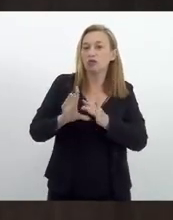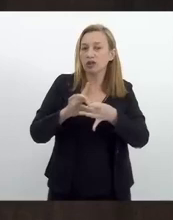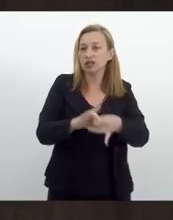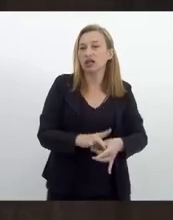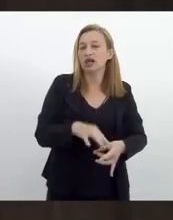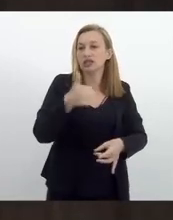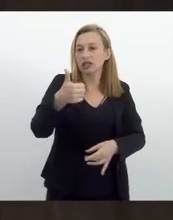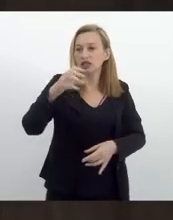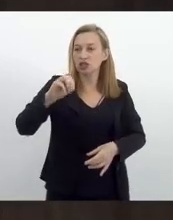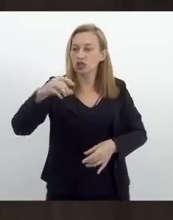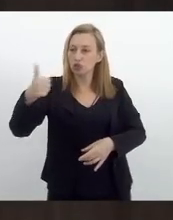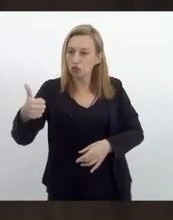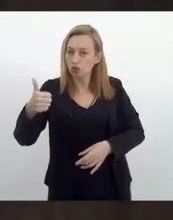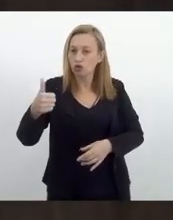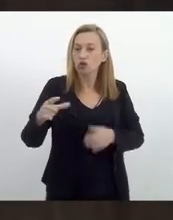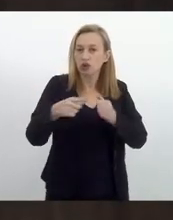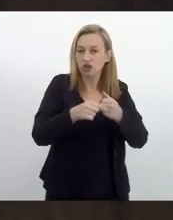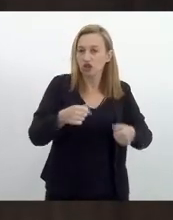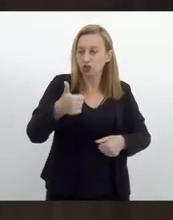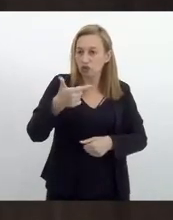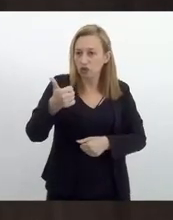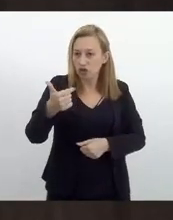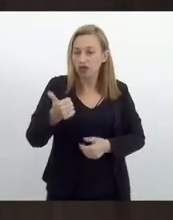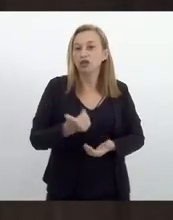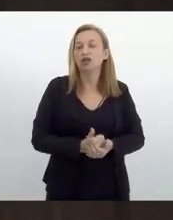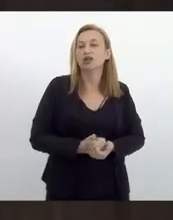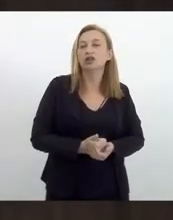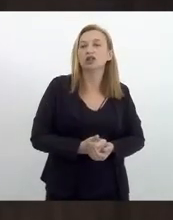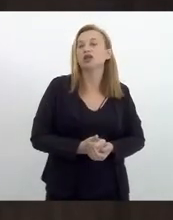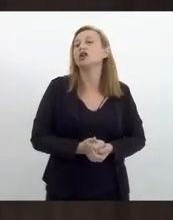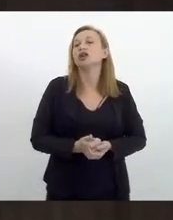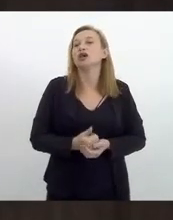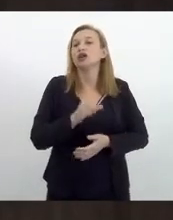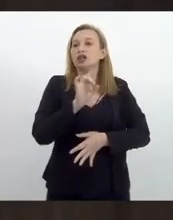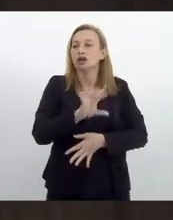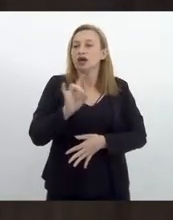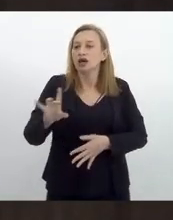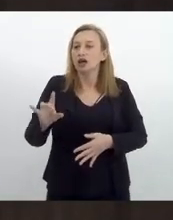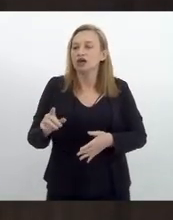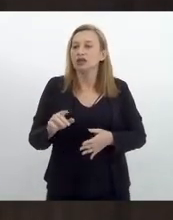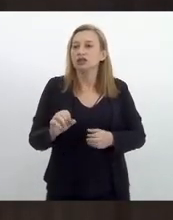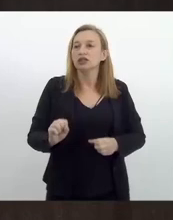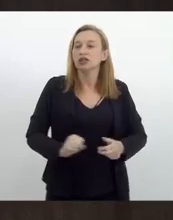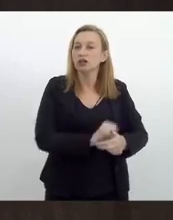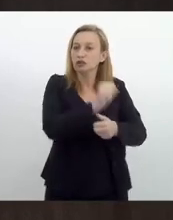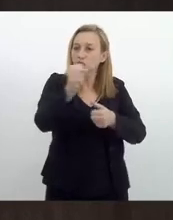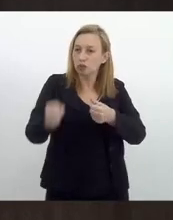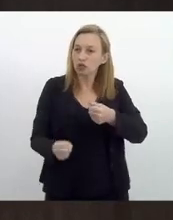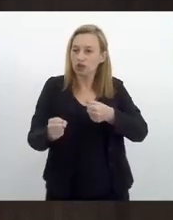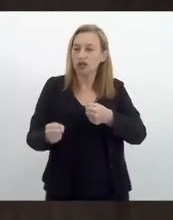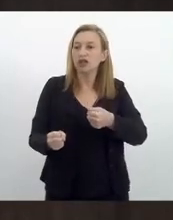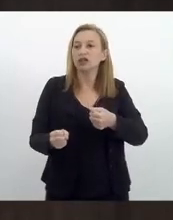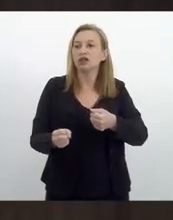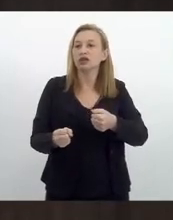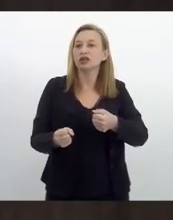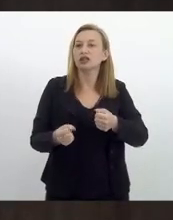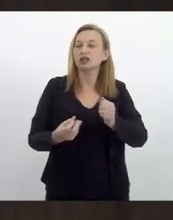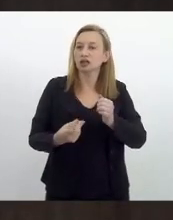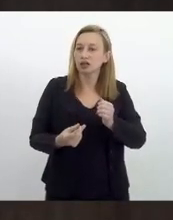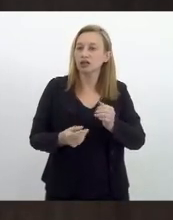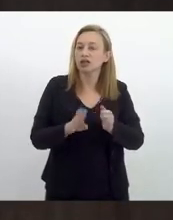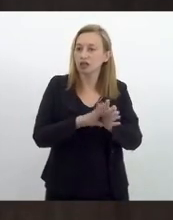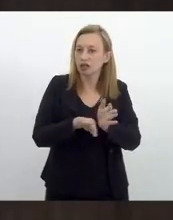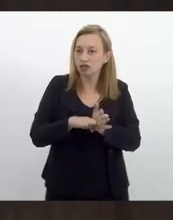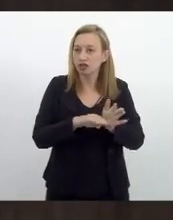artigo 20, do que cabe gastar de pessoal de cada poder. E, além disso, e, além